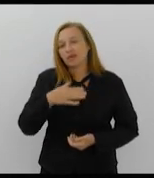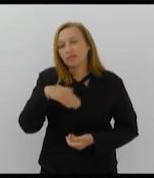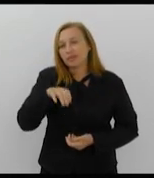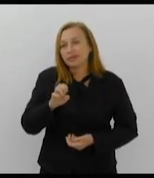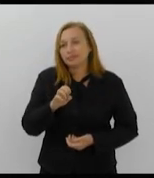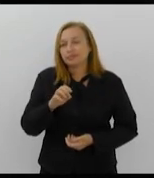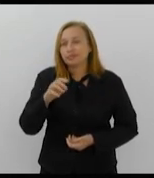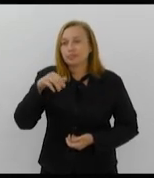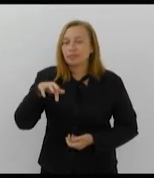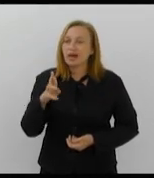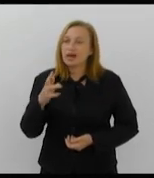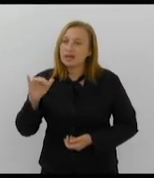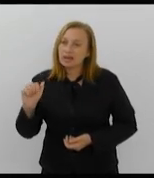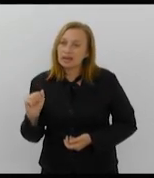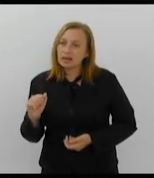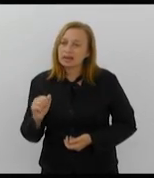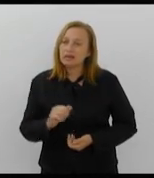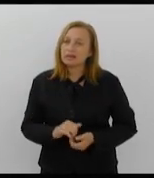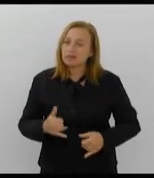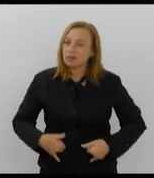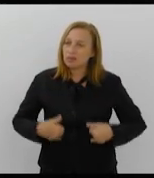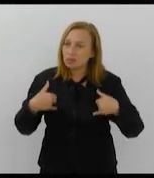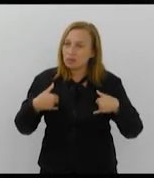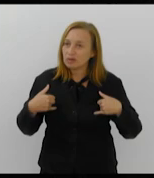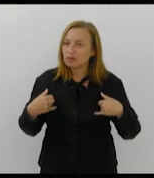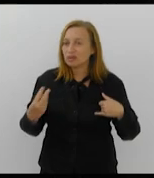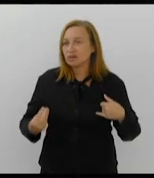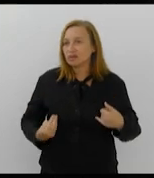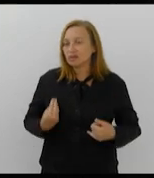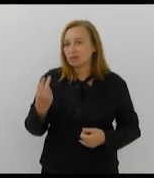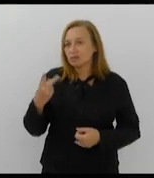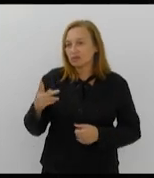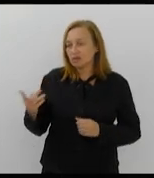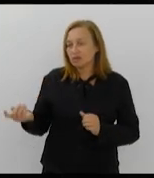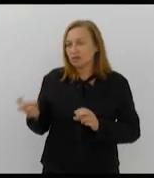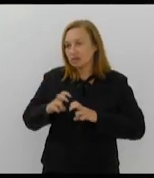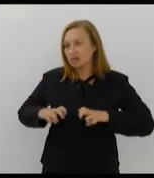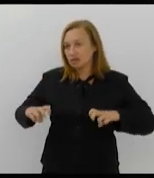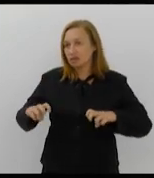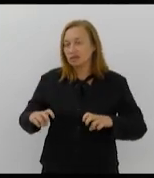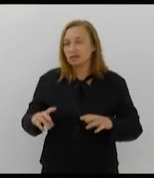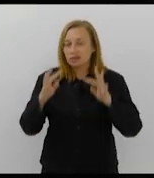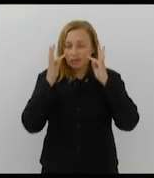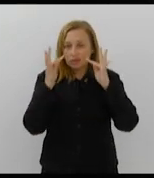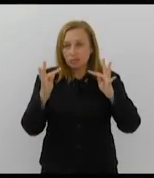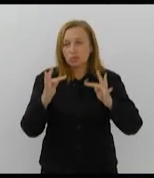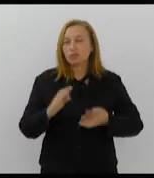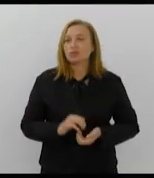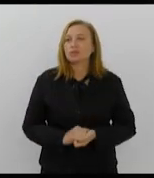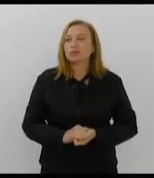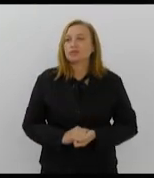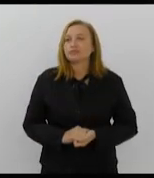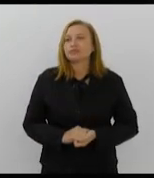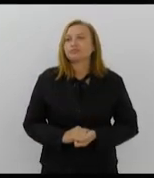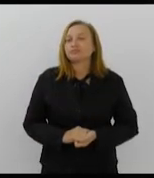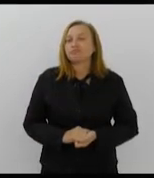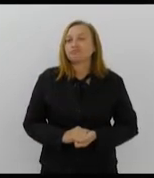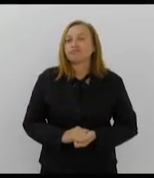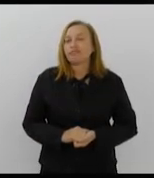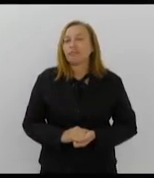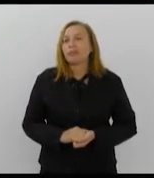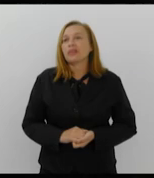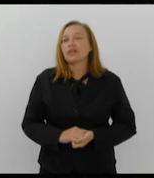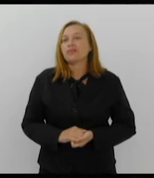Maria Amélia, que me honra com a presença nessa mesa, foi testemunha participante dessa construção na capital.